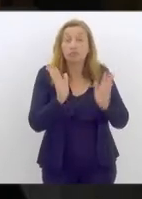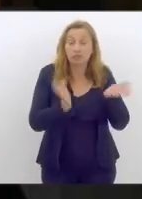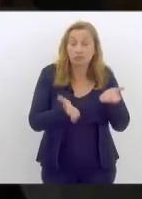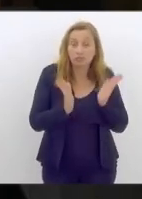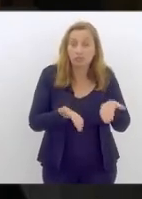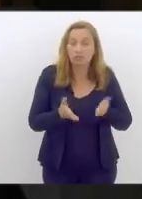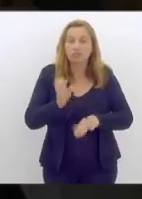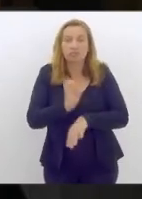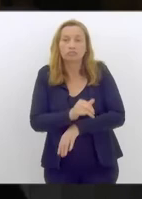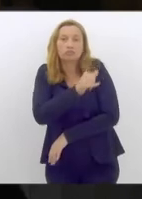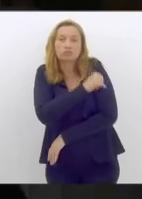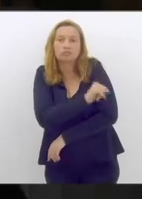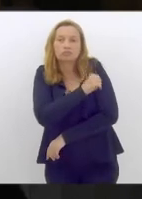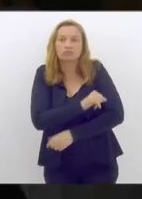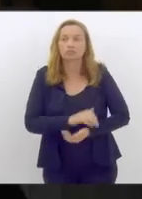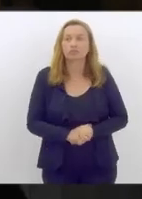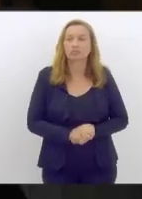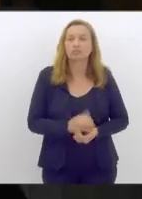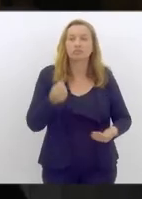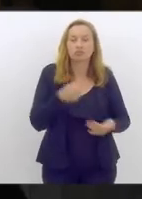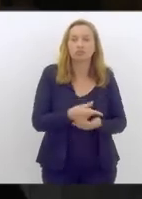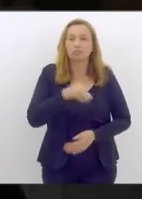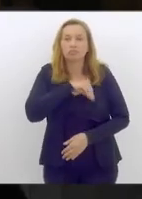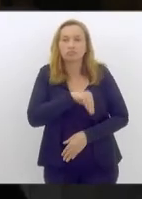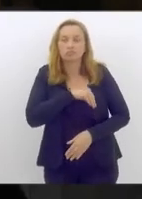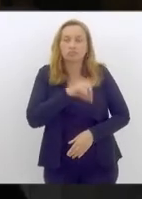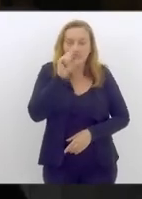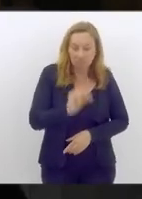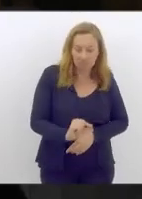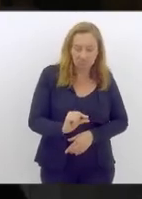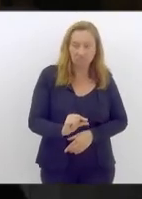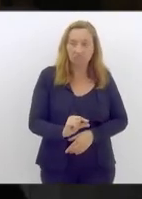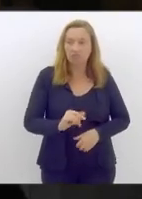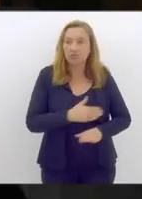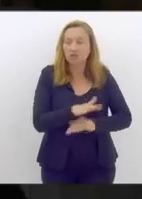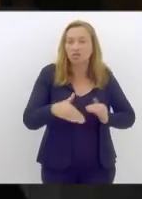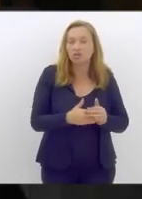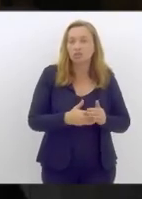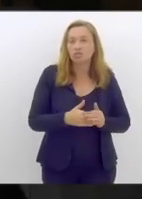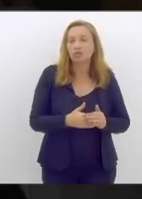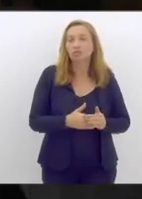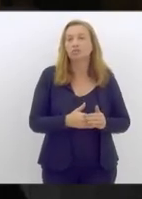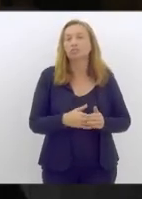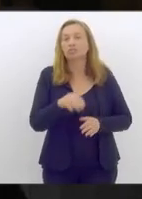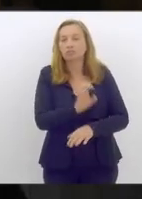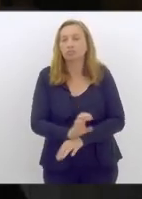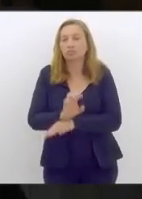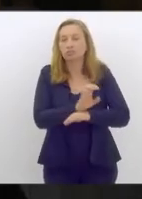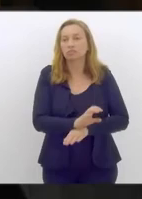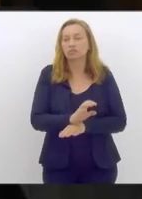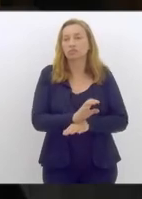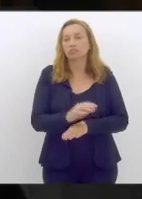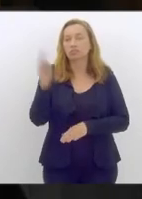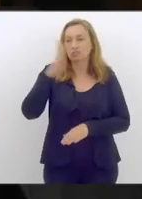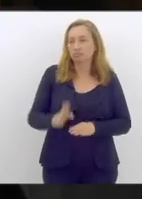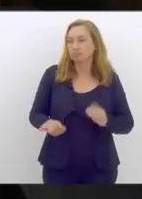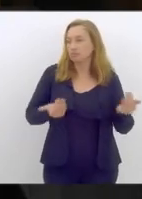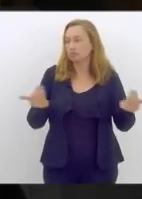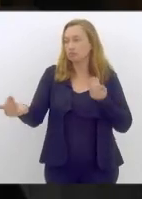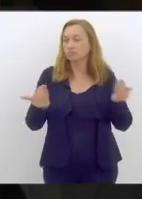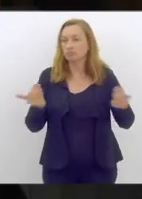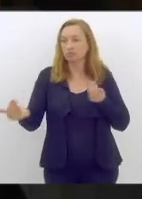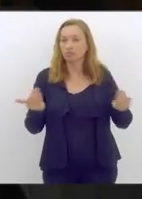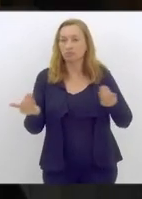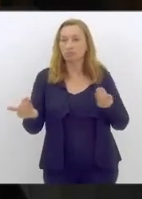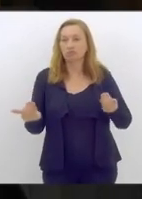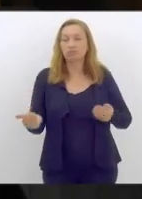o estado do Rio de Janeiro paga o salário mais baixo de todos os estados do Brasil e ainda diz respeito aos